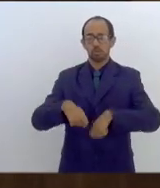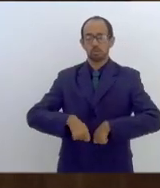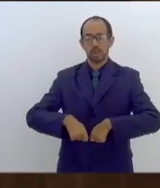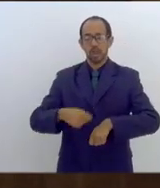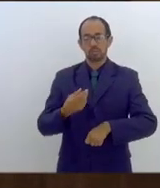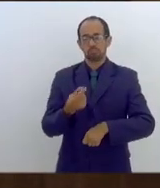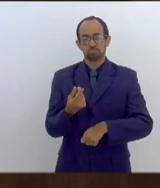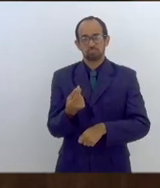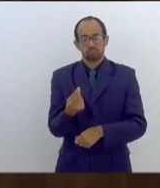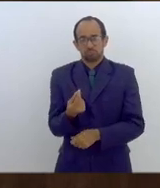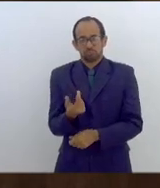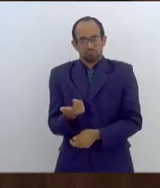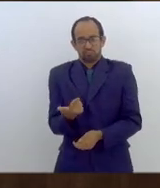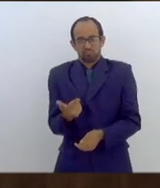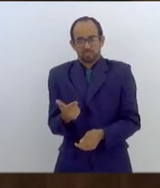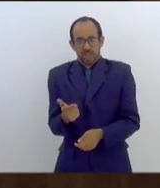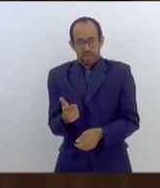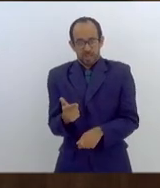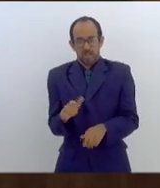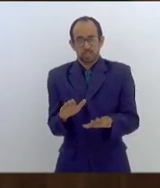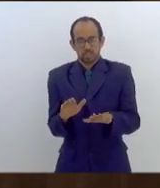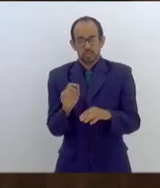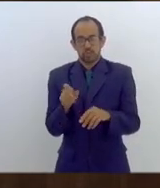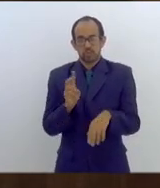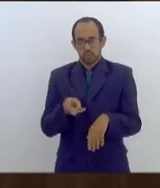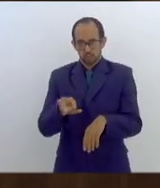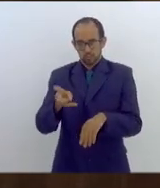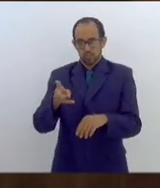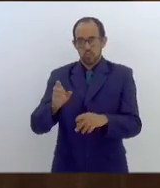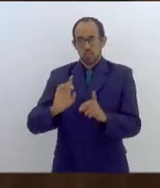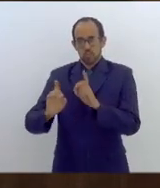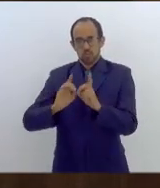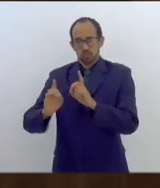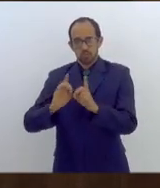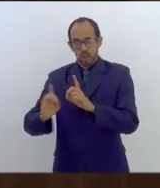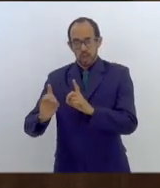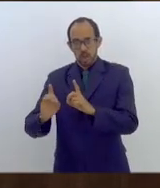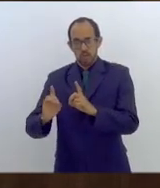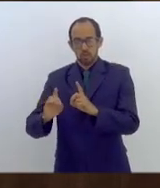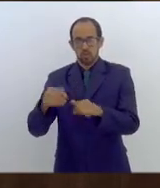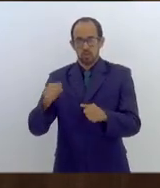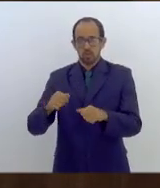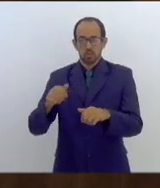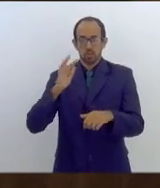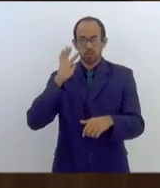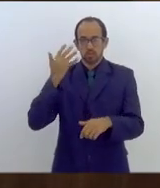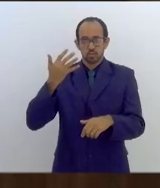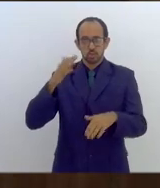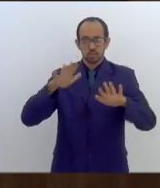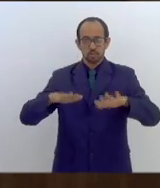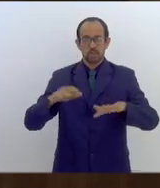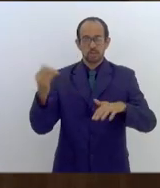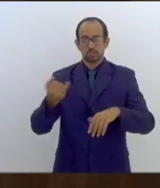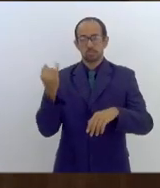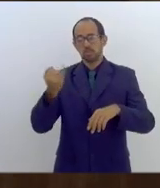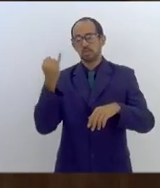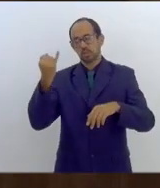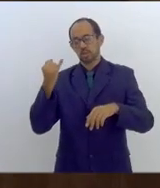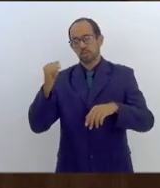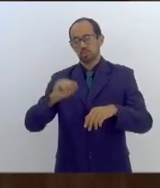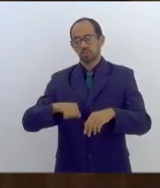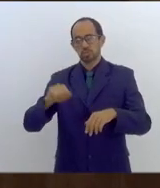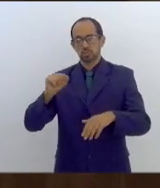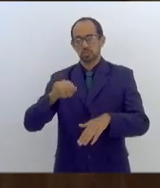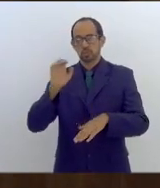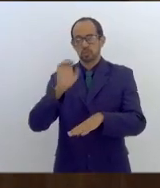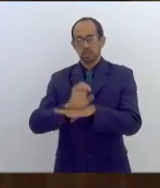Assembleia continua atuando através dos mandatos, que fazem diálogos, que conversam, enfim, buscam soluções. Mas é muito importante que o dispositivo estadual